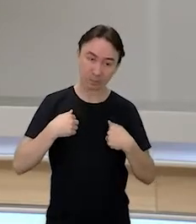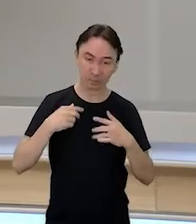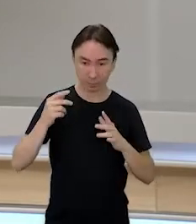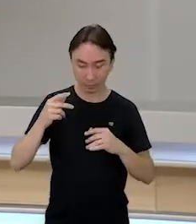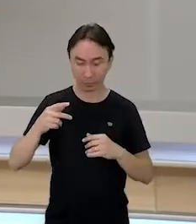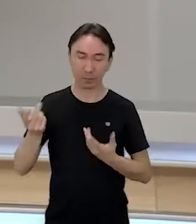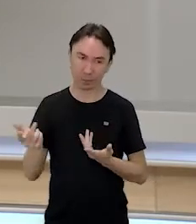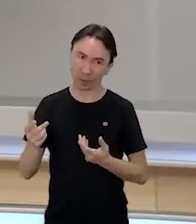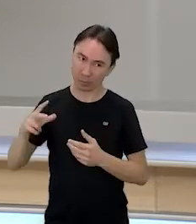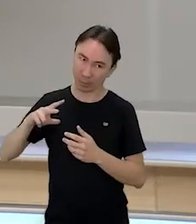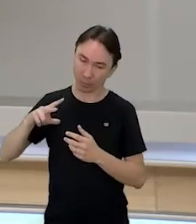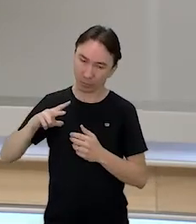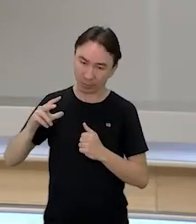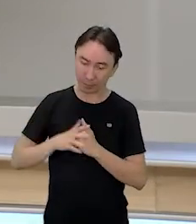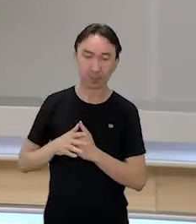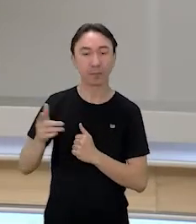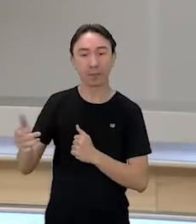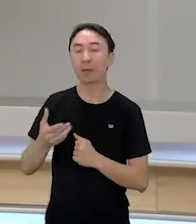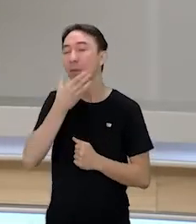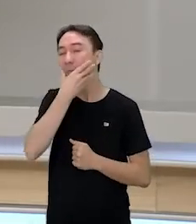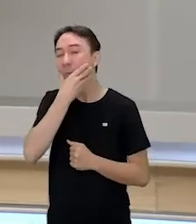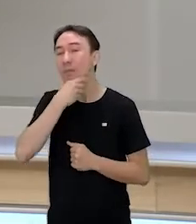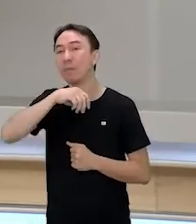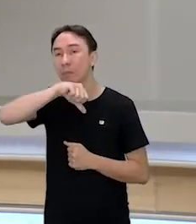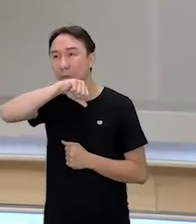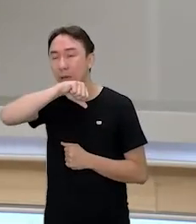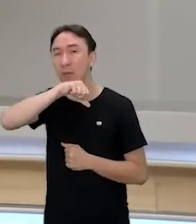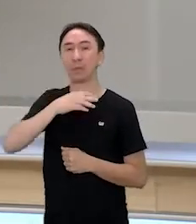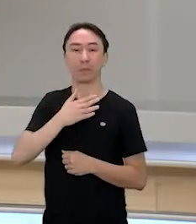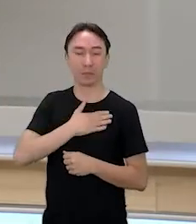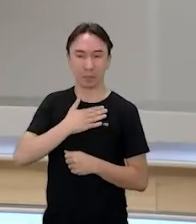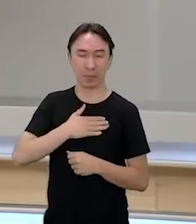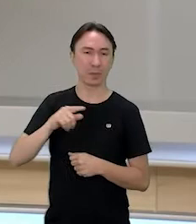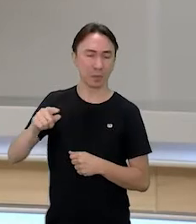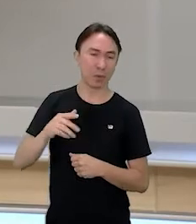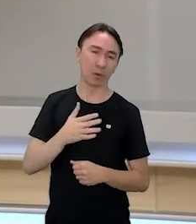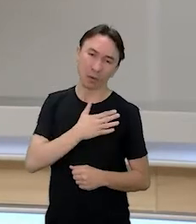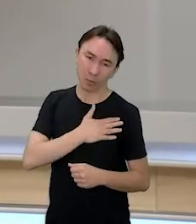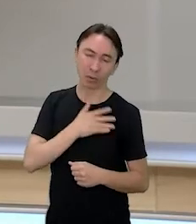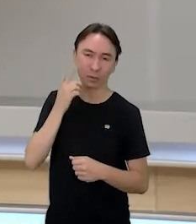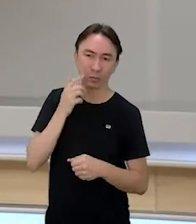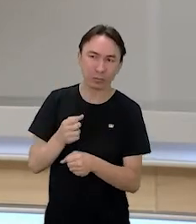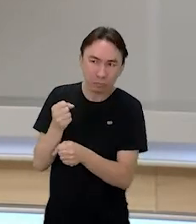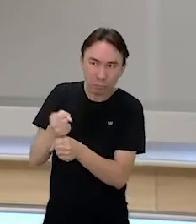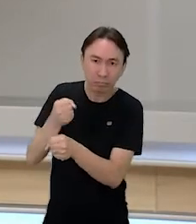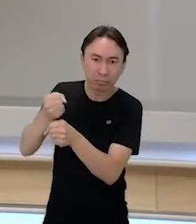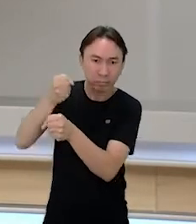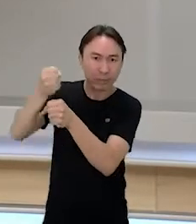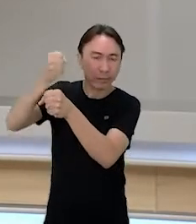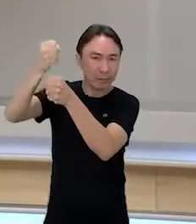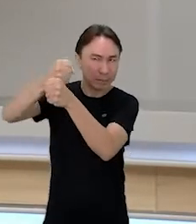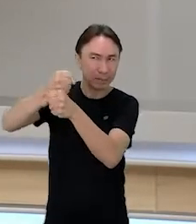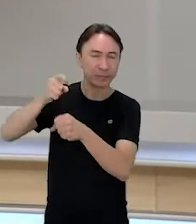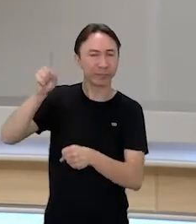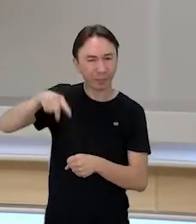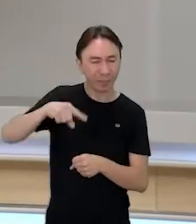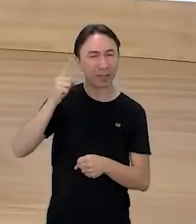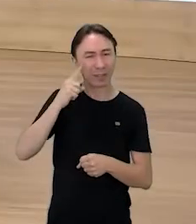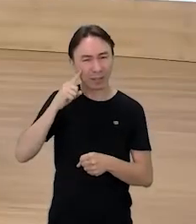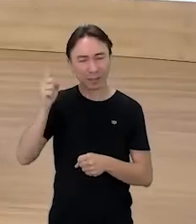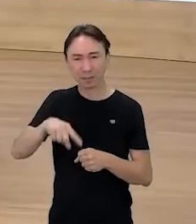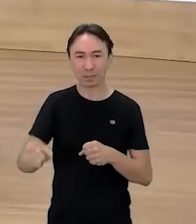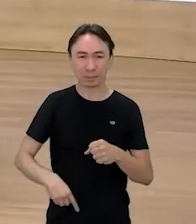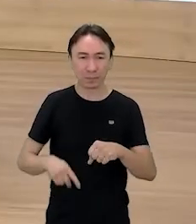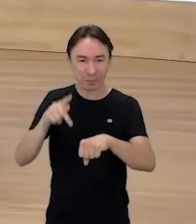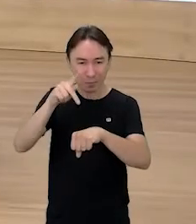gostou muito de mexer com construção, essas coisas. Eu também, quando menino, mexia muito com isso. Não sei, Orense, acho que a Brita seria